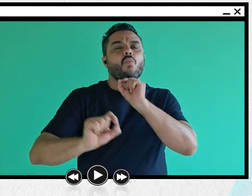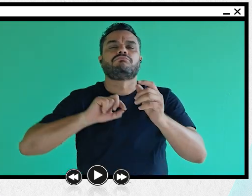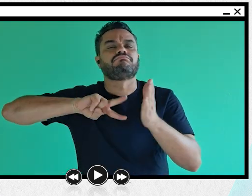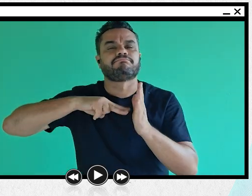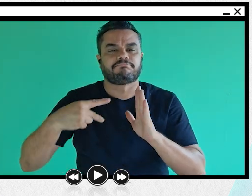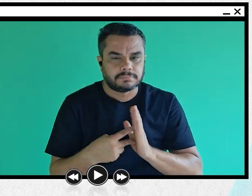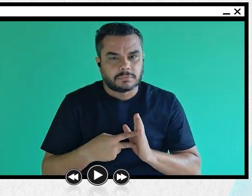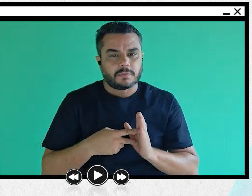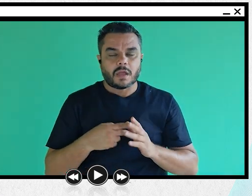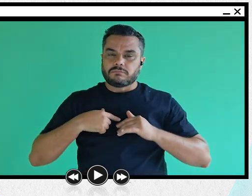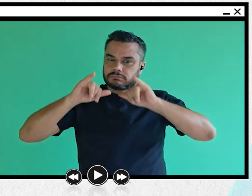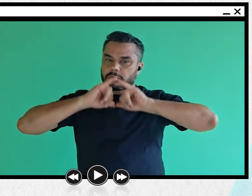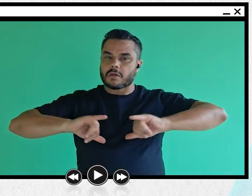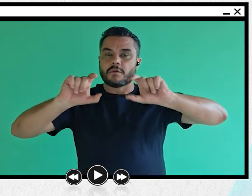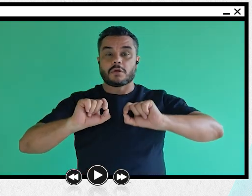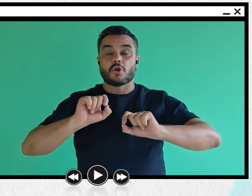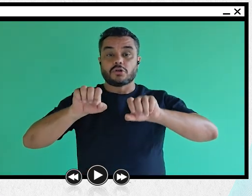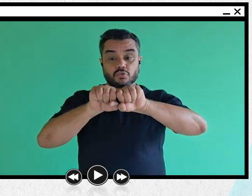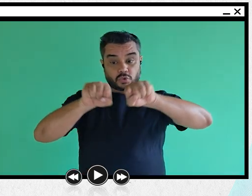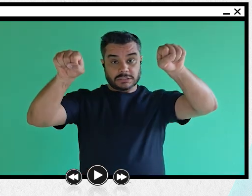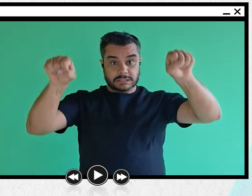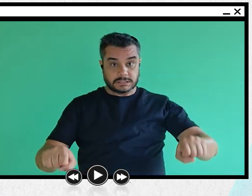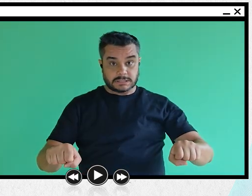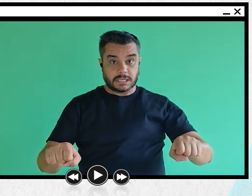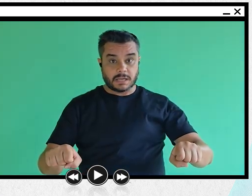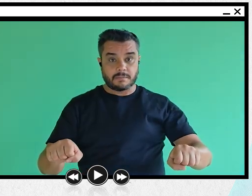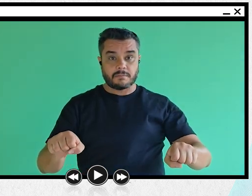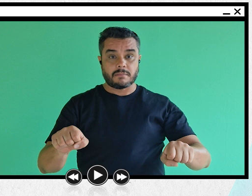Como eu falei, comentei com vocês, a gente trabalha com sistemas